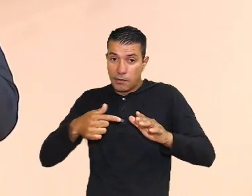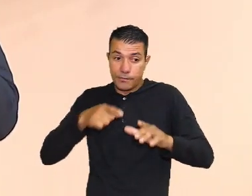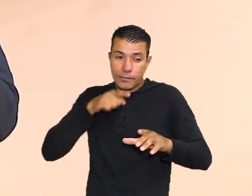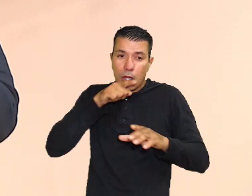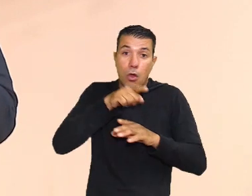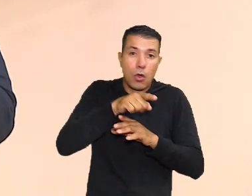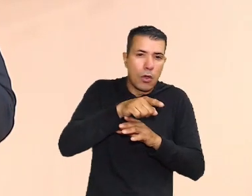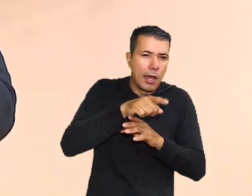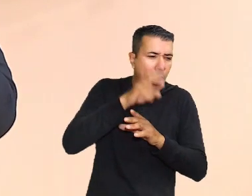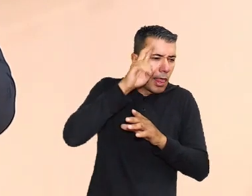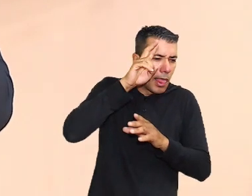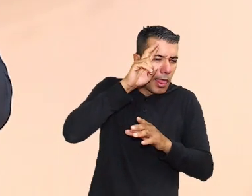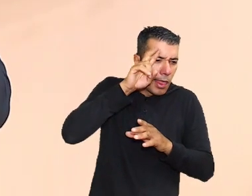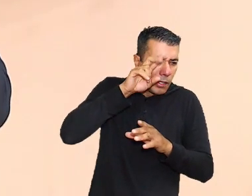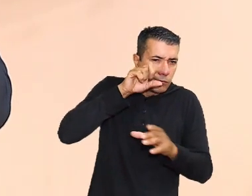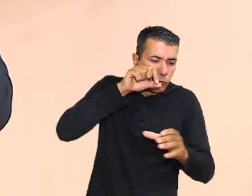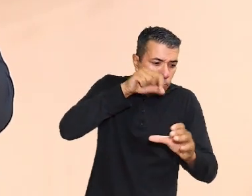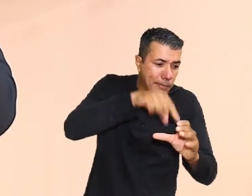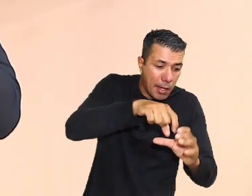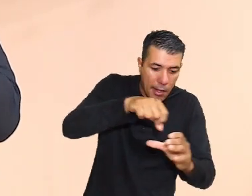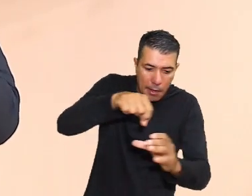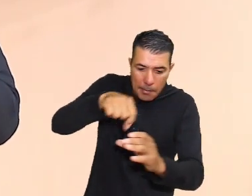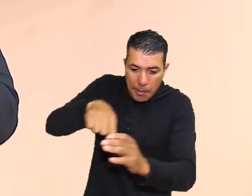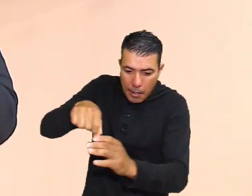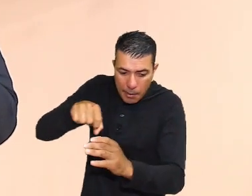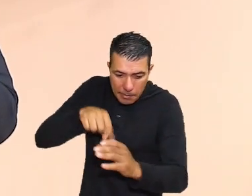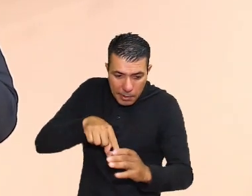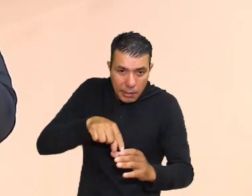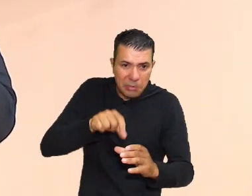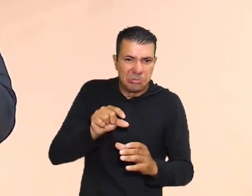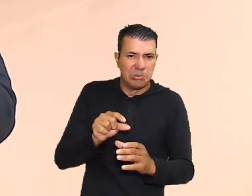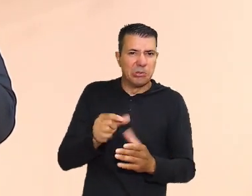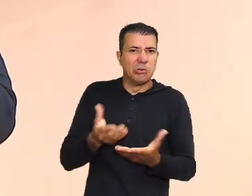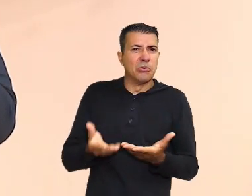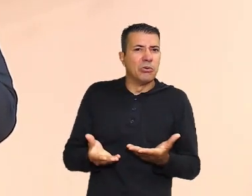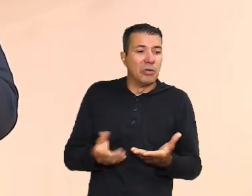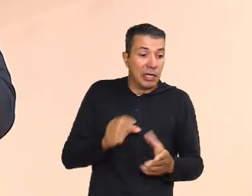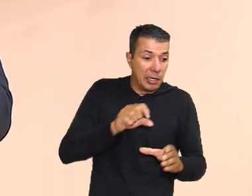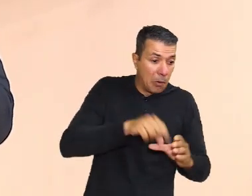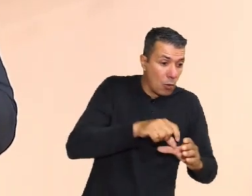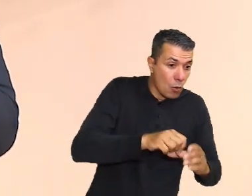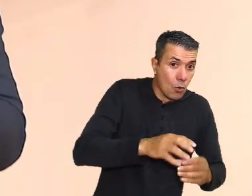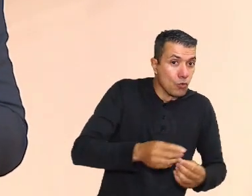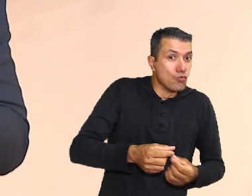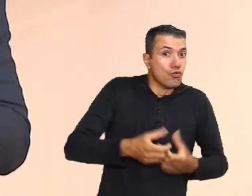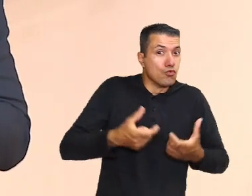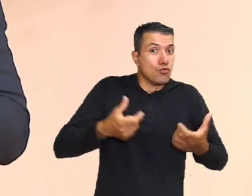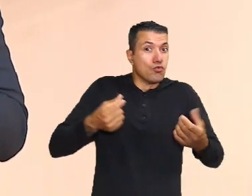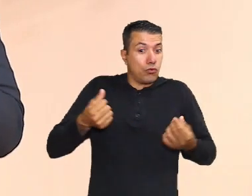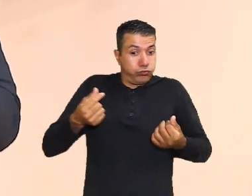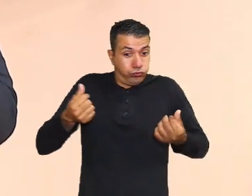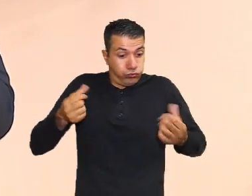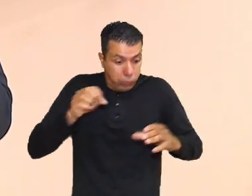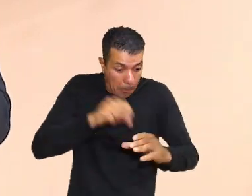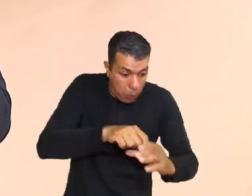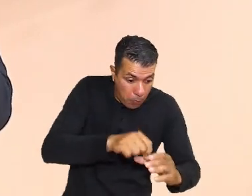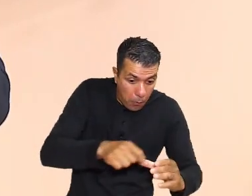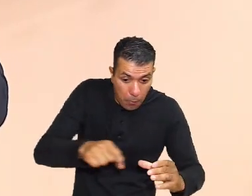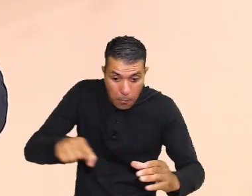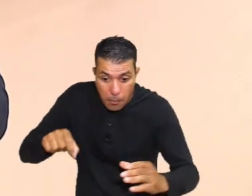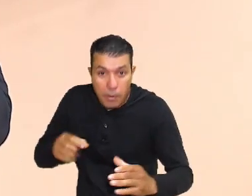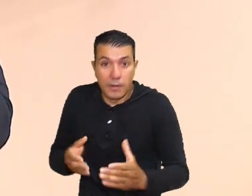semeia pouco também colherá pouco, e aquele que semeia com fartura, também